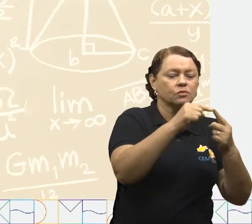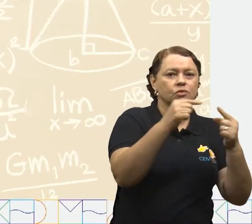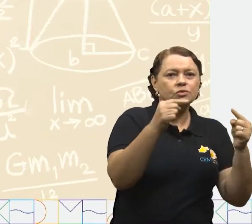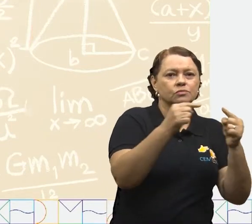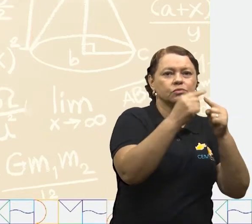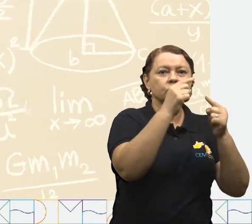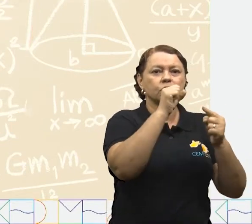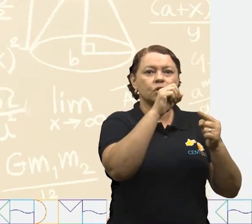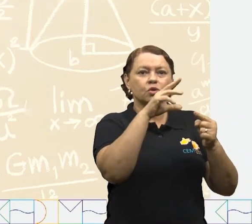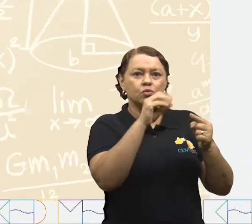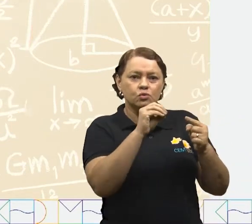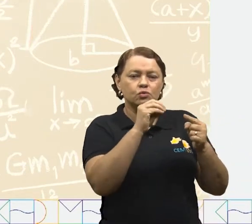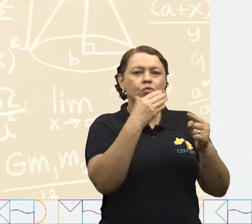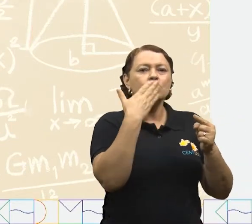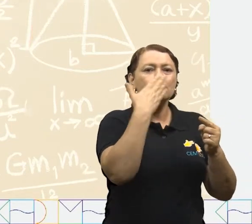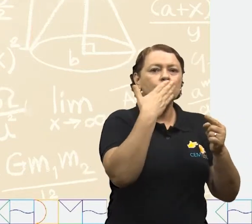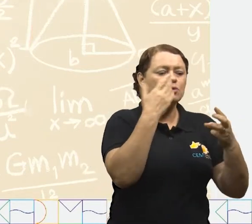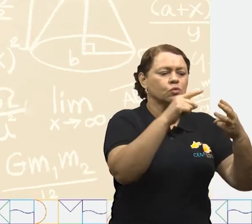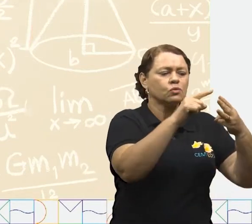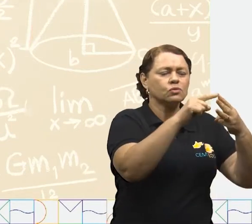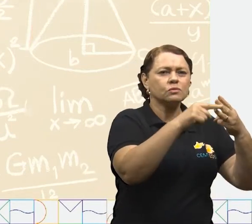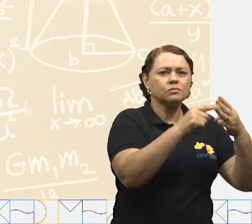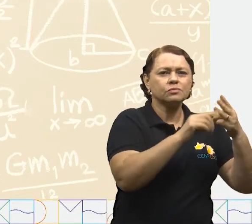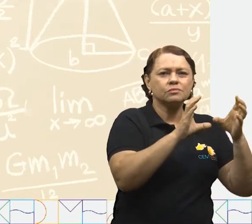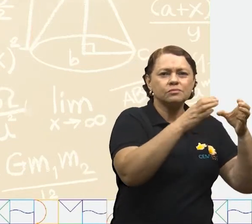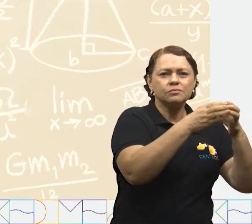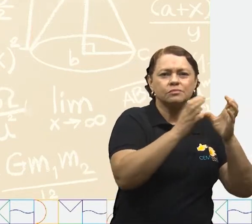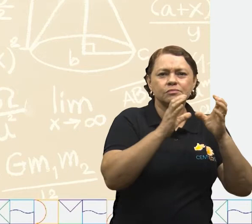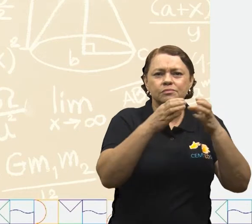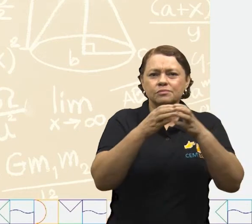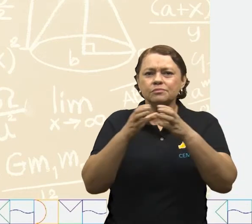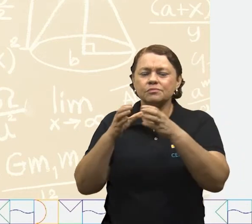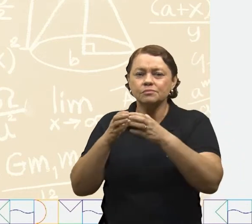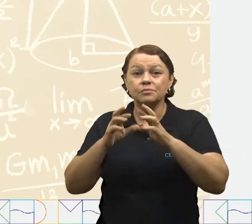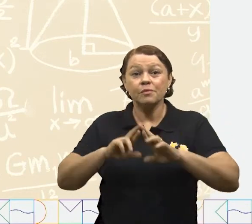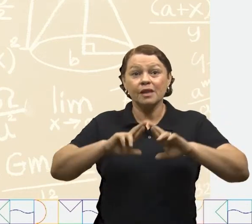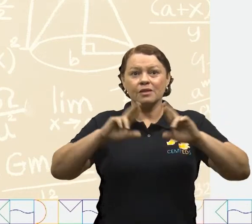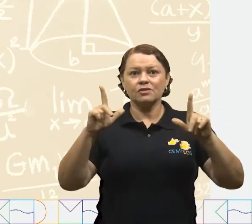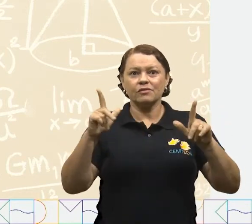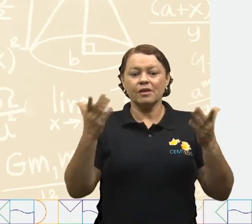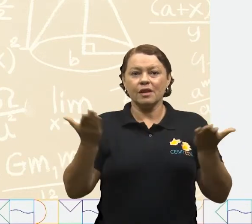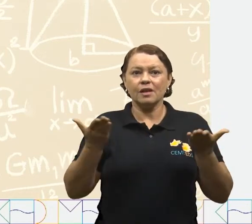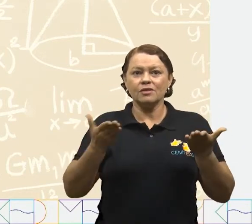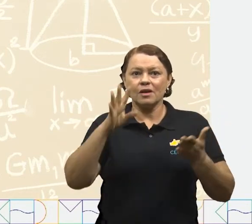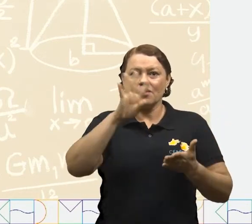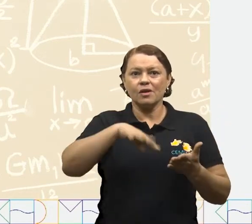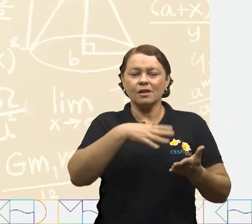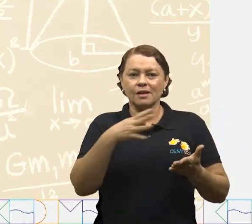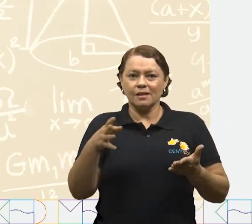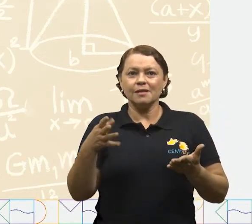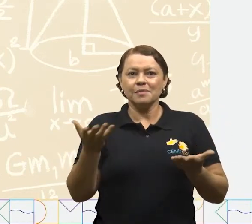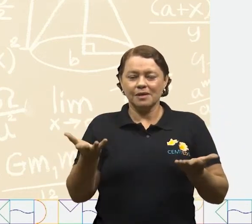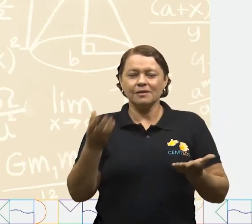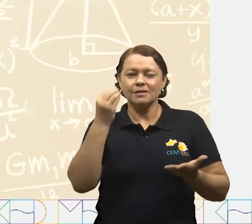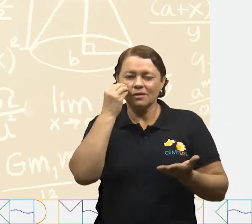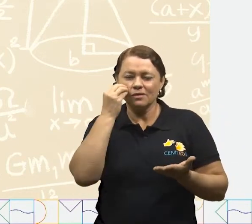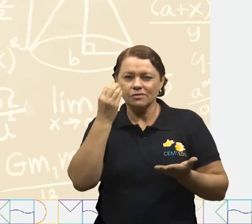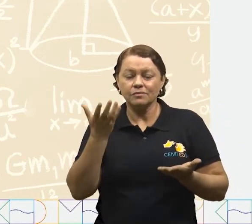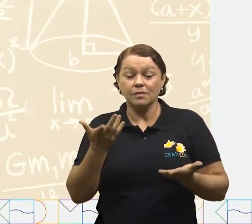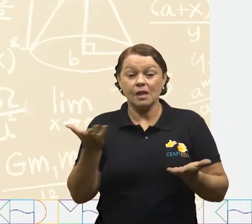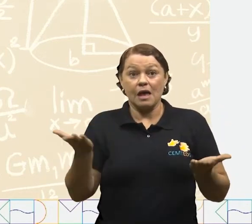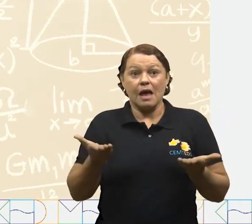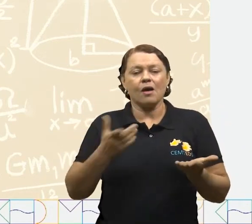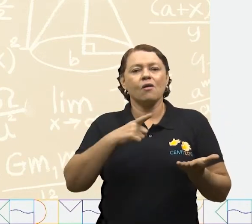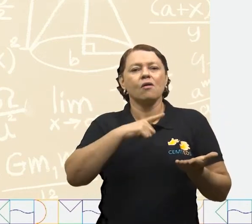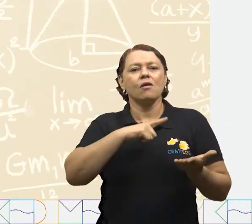suco diferente da tabela anterior àquela que nós vemos agora pouco agora temos aqui o que nós chamamos